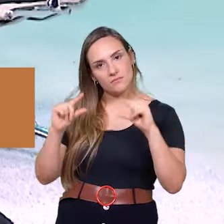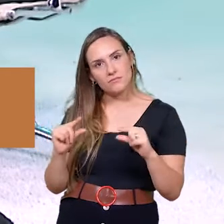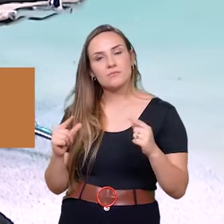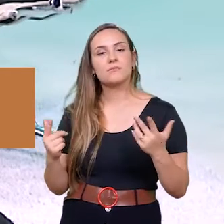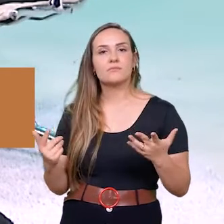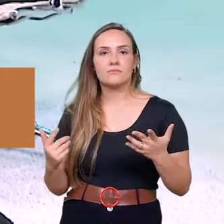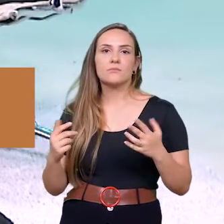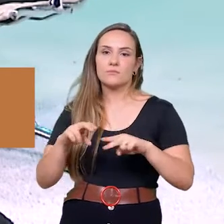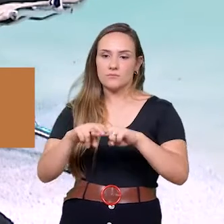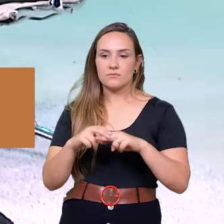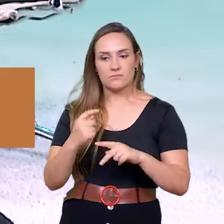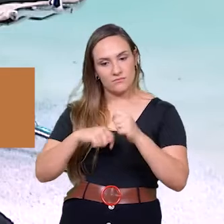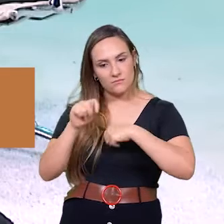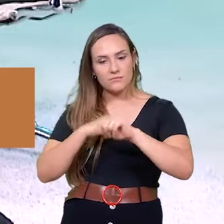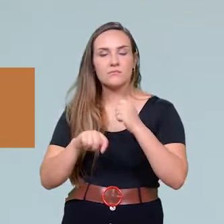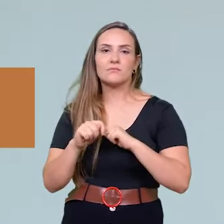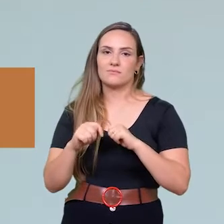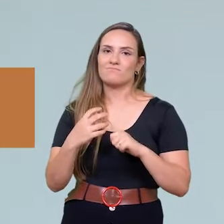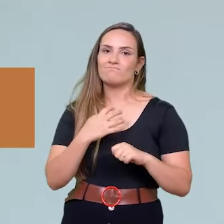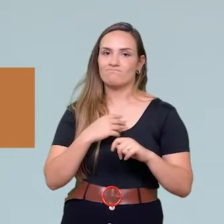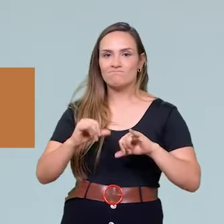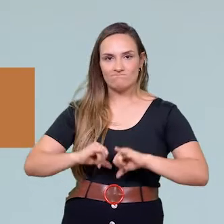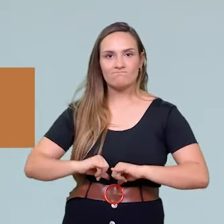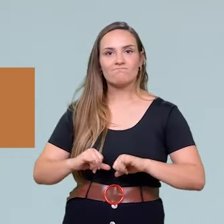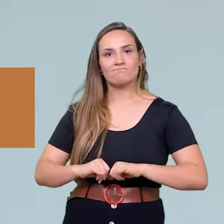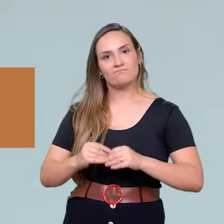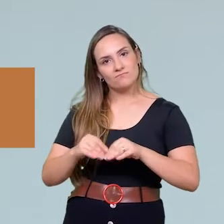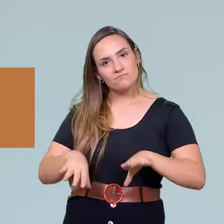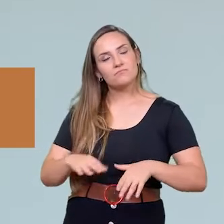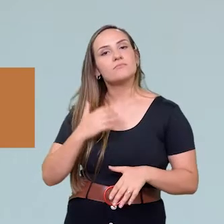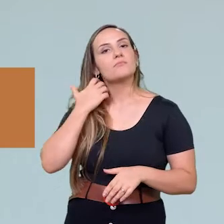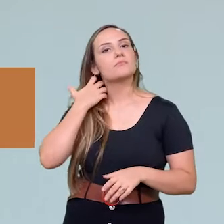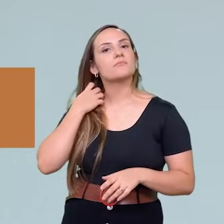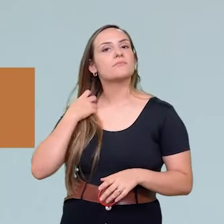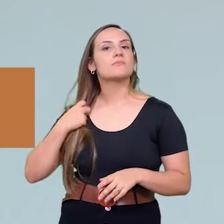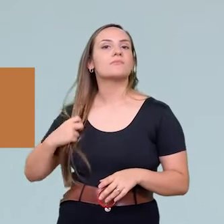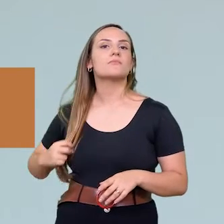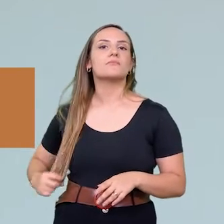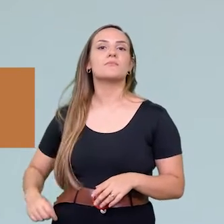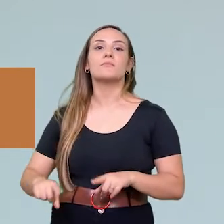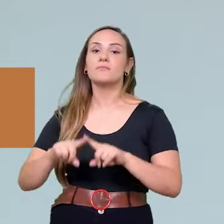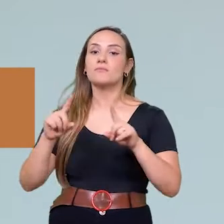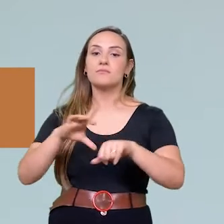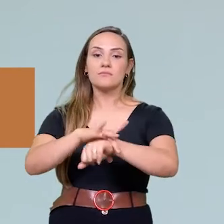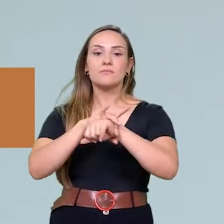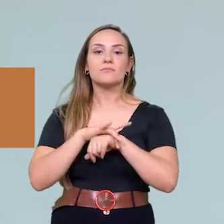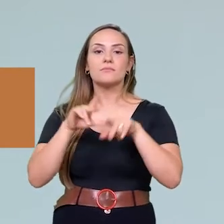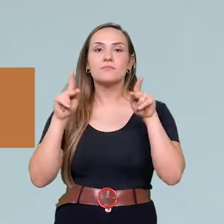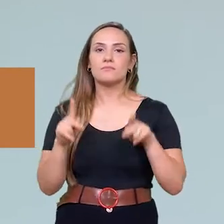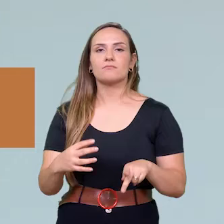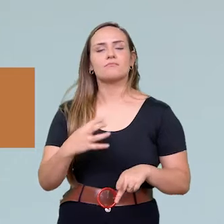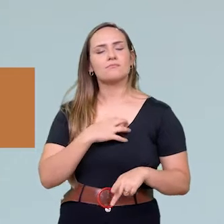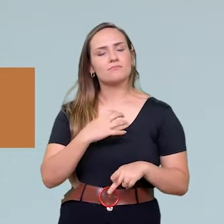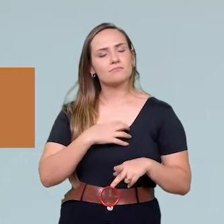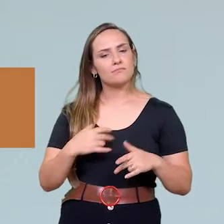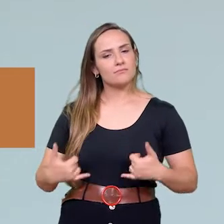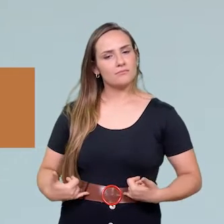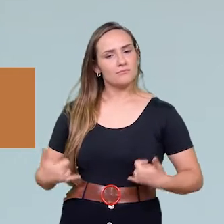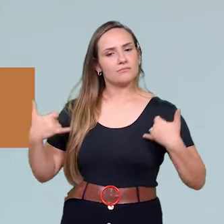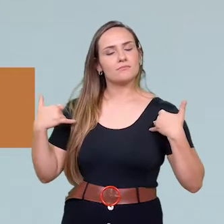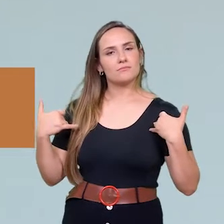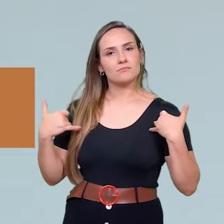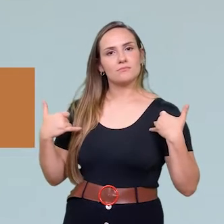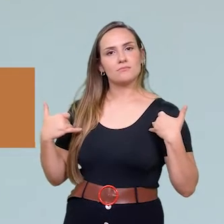energia sofre um impacto muito grande nisso. E agora a Defensoria sente muito orgulho de